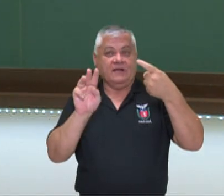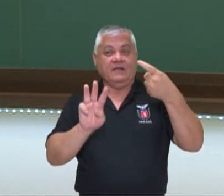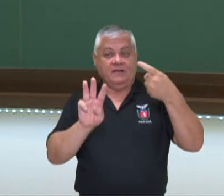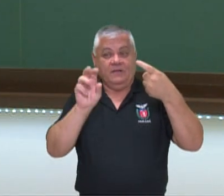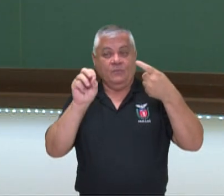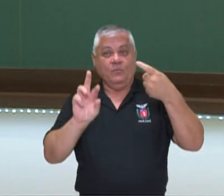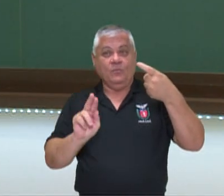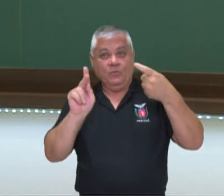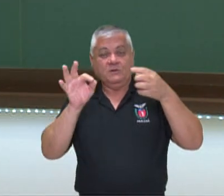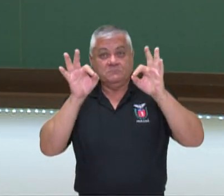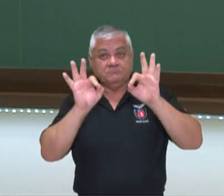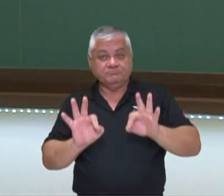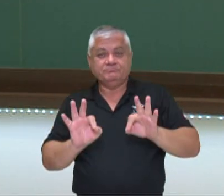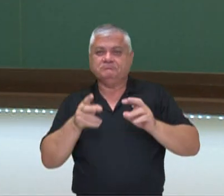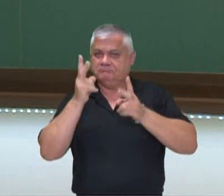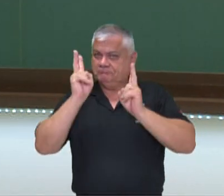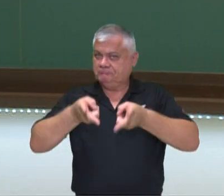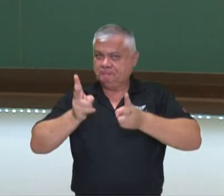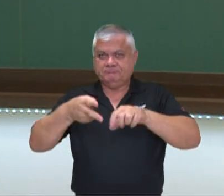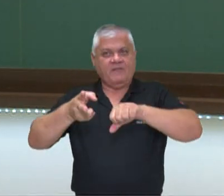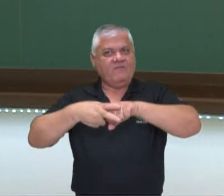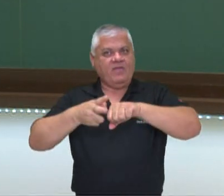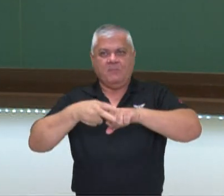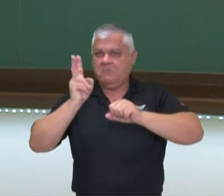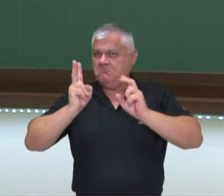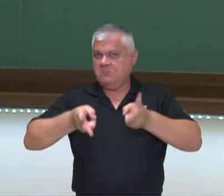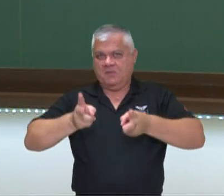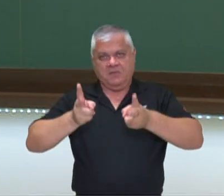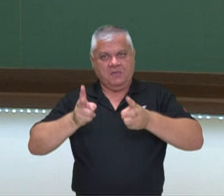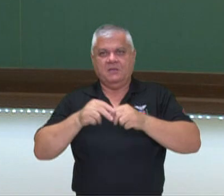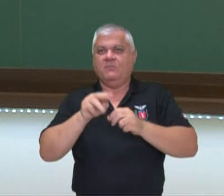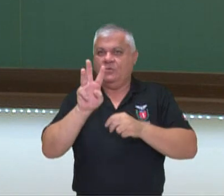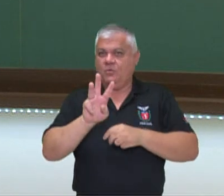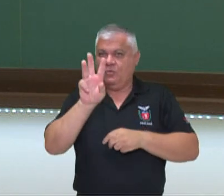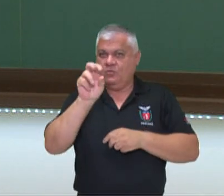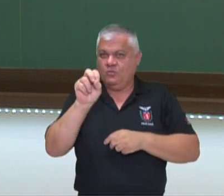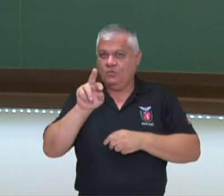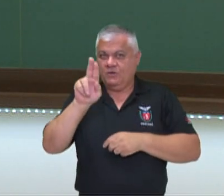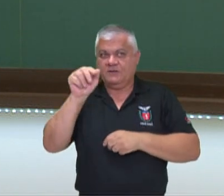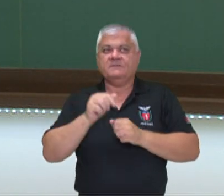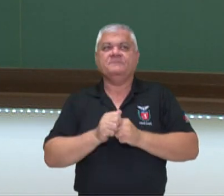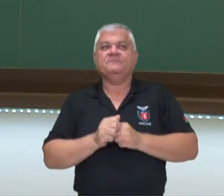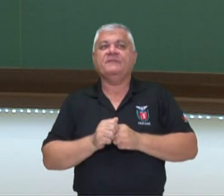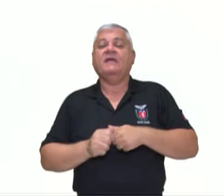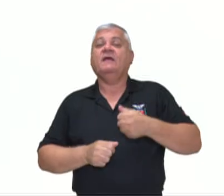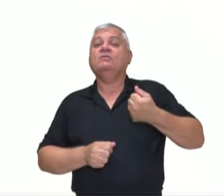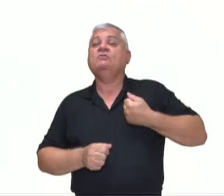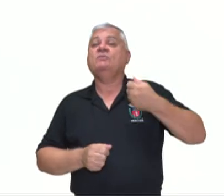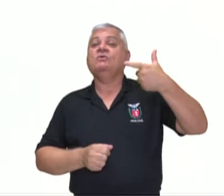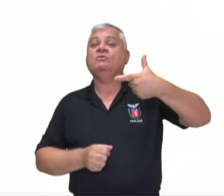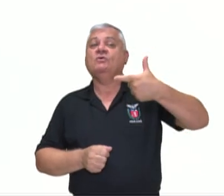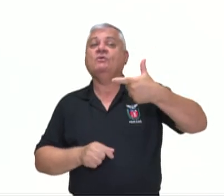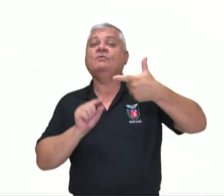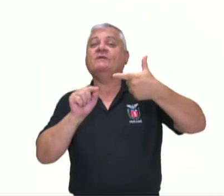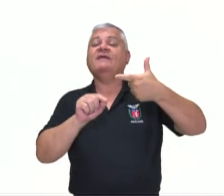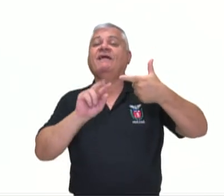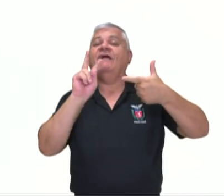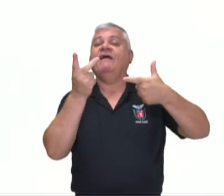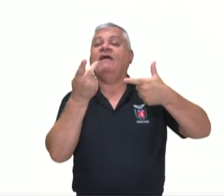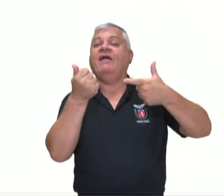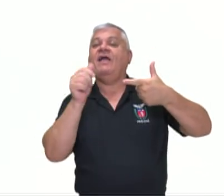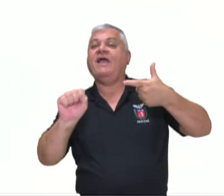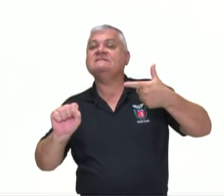forma, nós vamos manter o verbo na sua forma de escrita tradicional. Pete has breakfast at